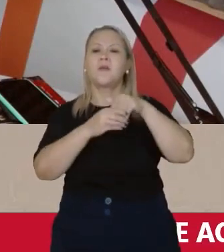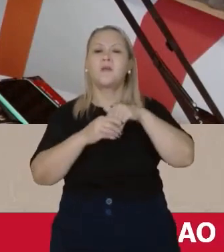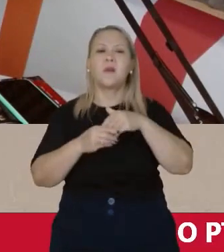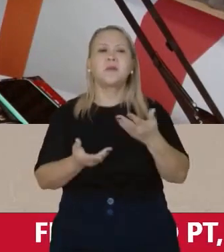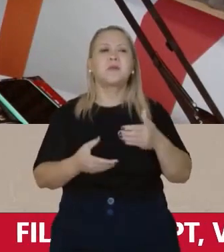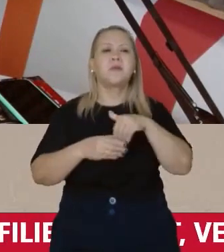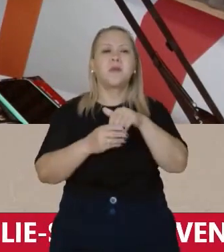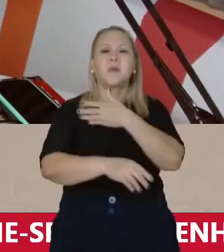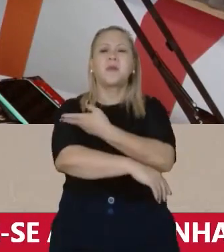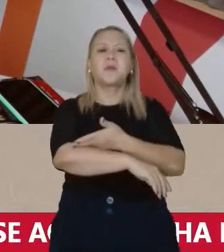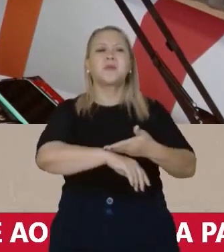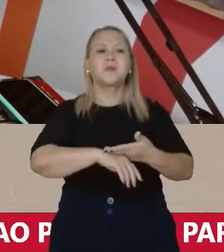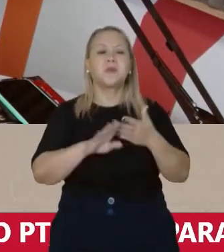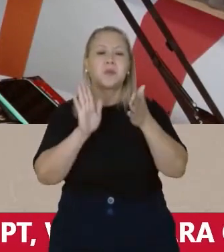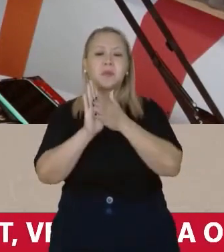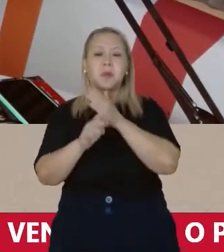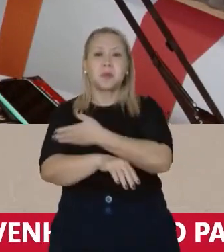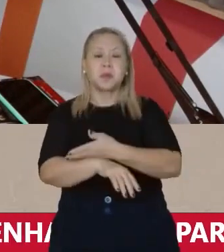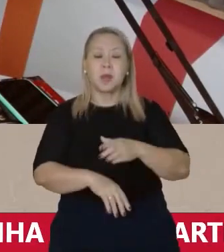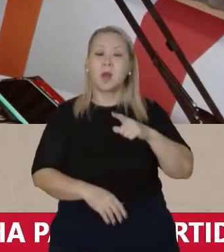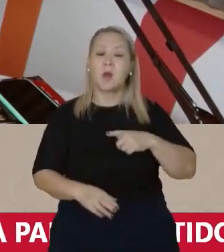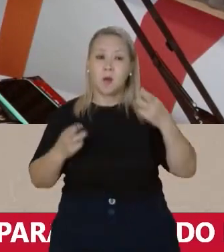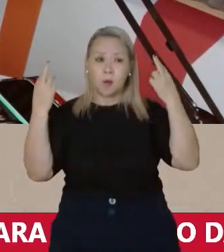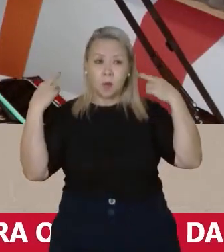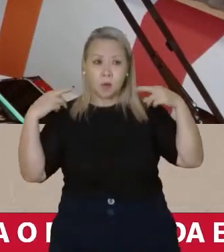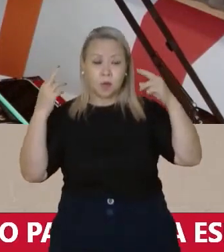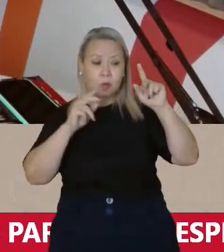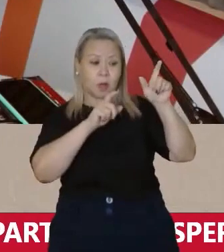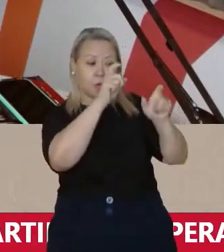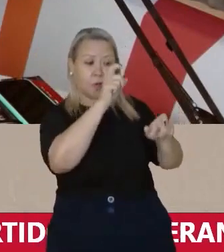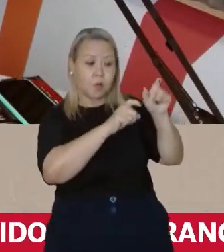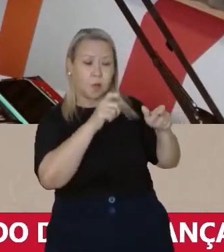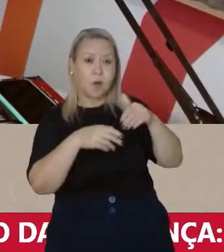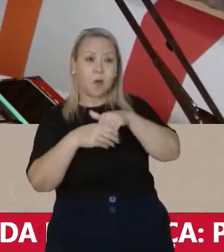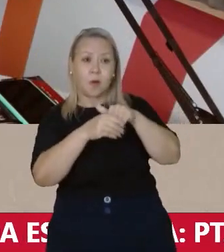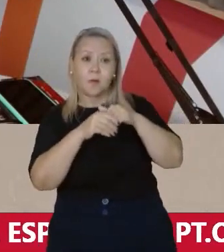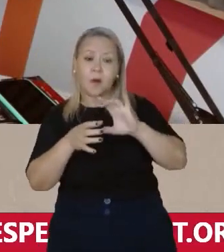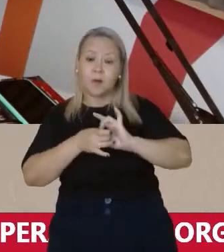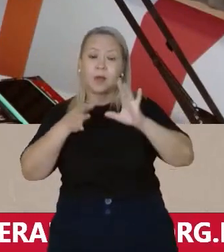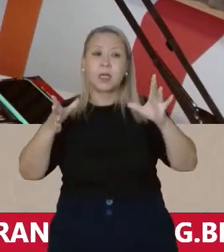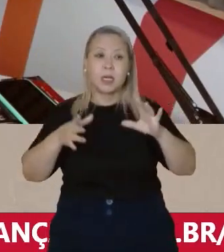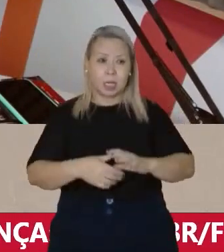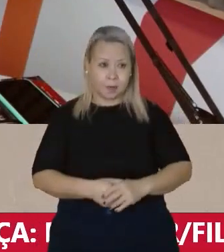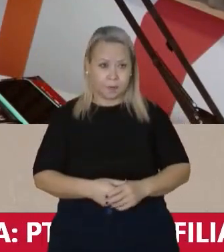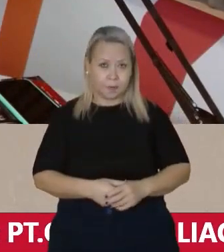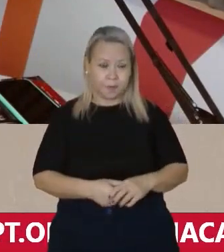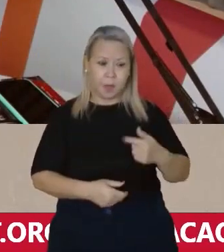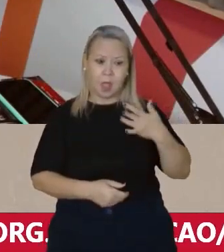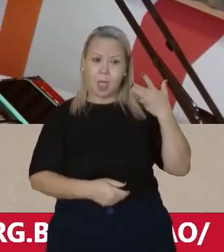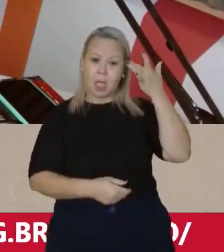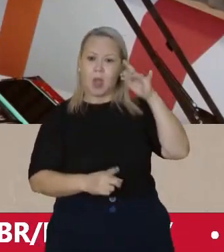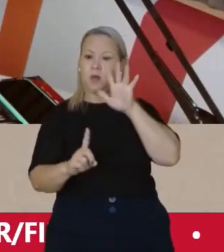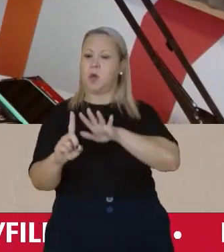costumes. Então, ao saber que eu tenho ovelhas que votam diferente de mim, isso me dá alegria, porque eles são livres. Eu não sou o guru deles. Eles